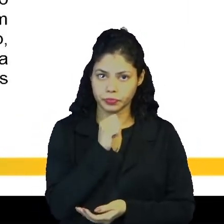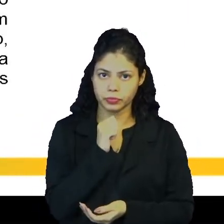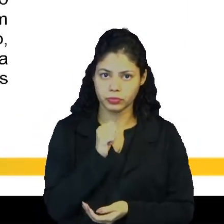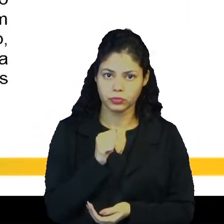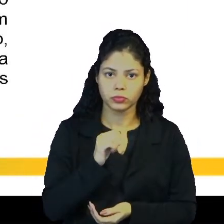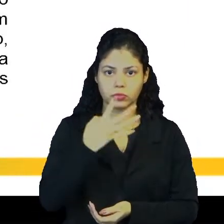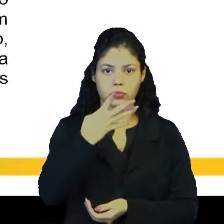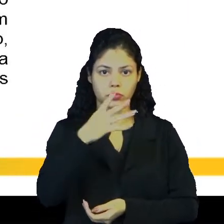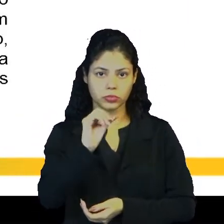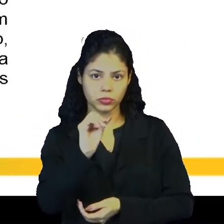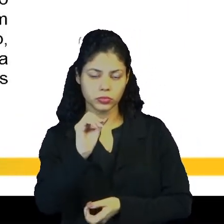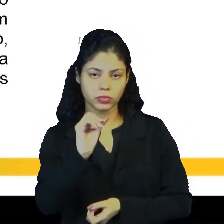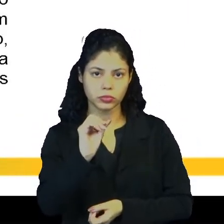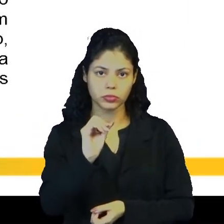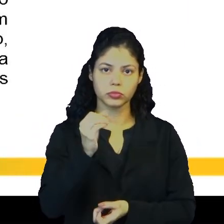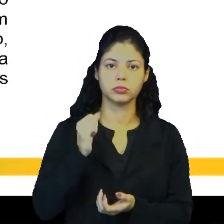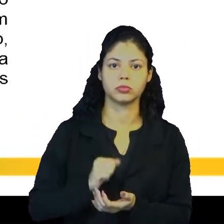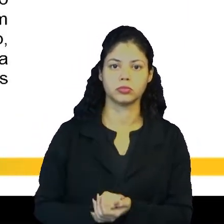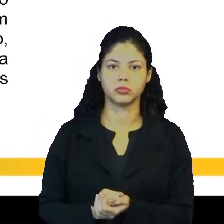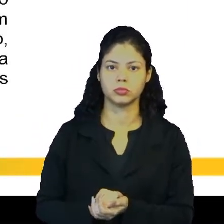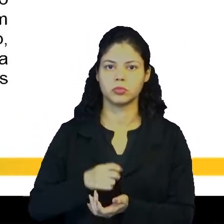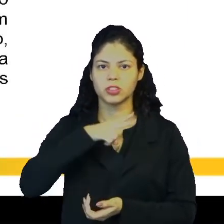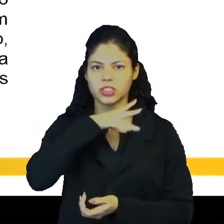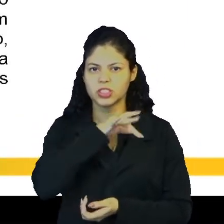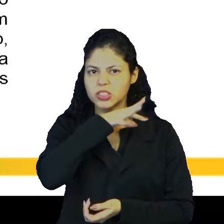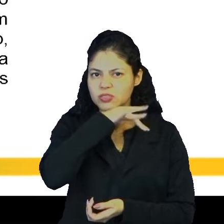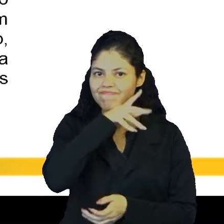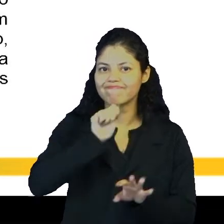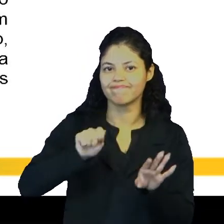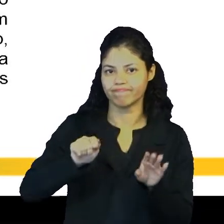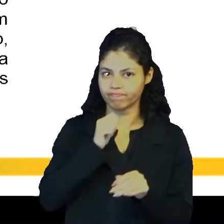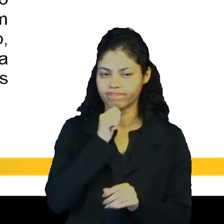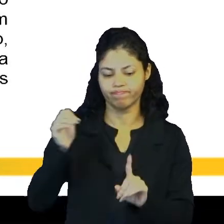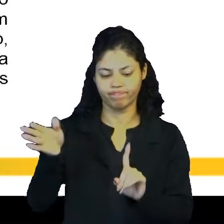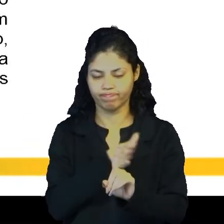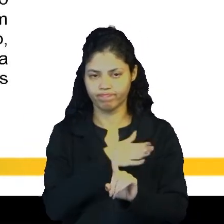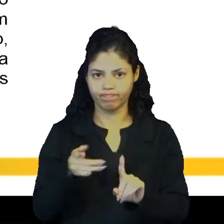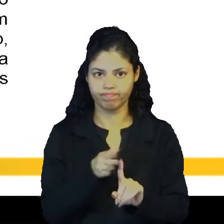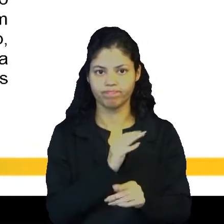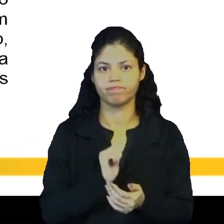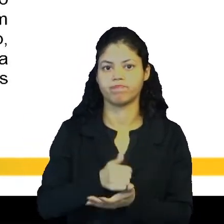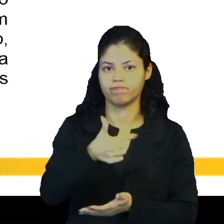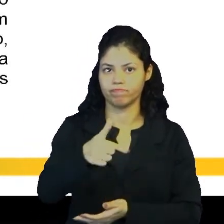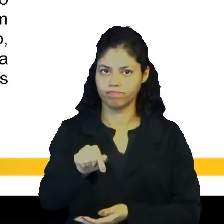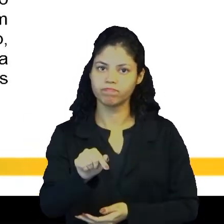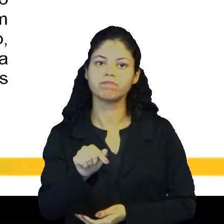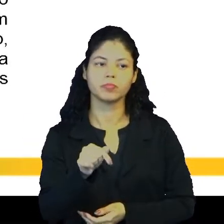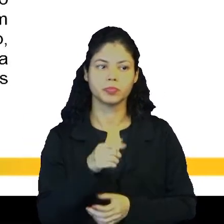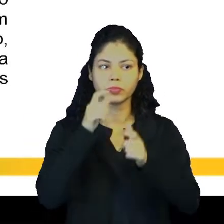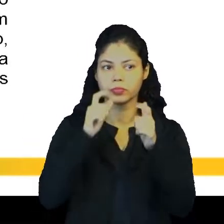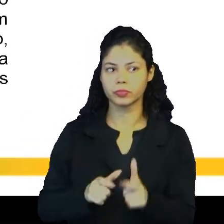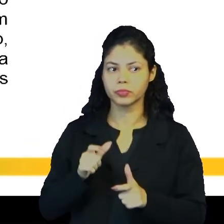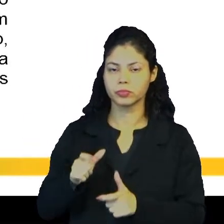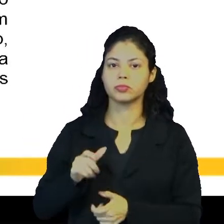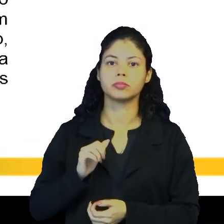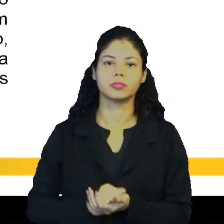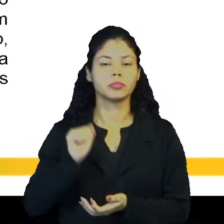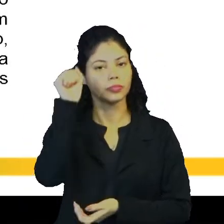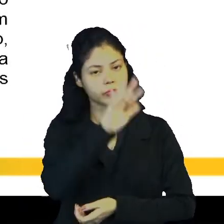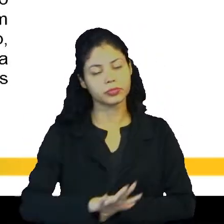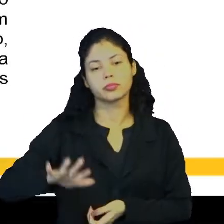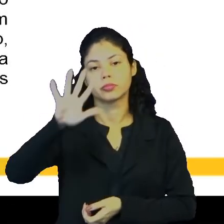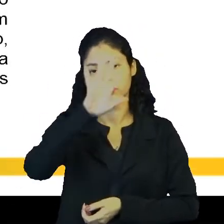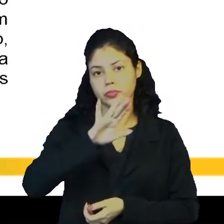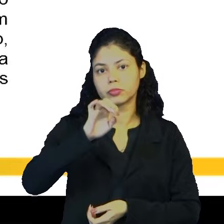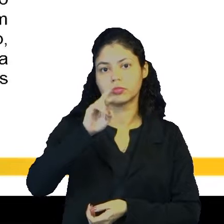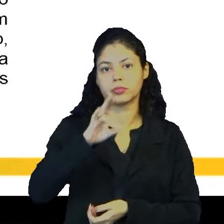de 40 mil casos de tortura em 17 anos de regime. Locais como o Estádio Nacional,